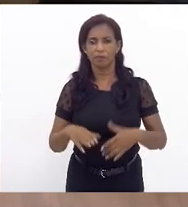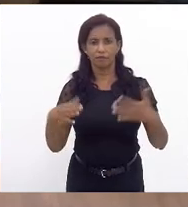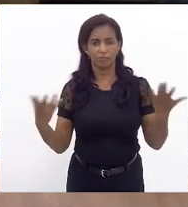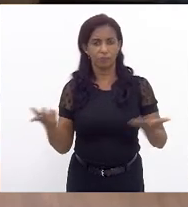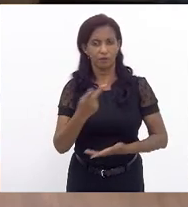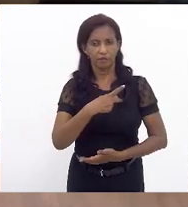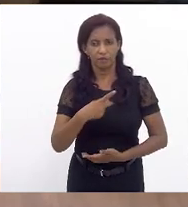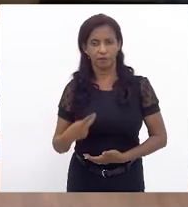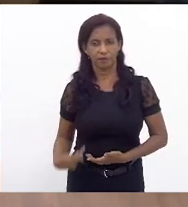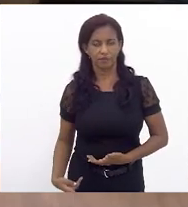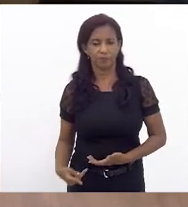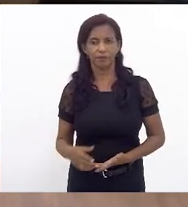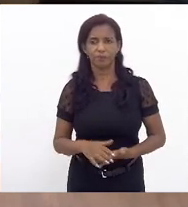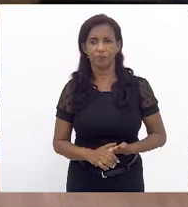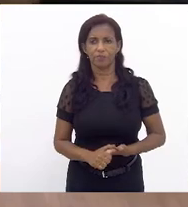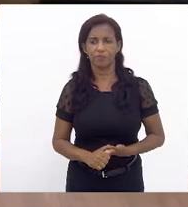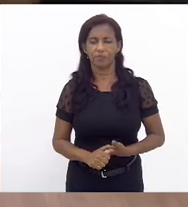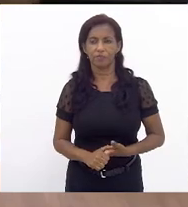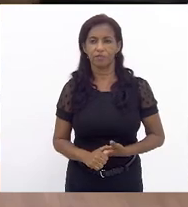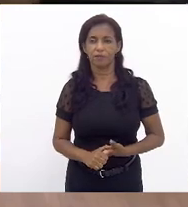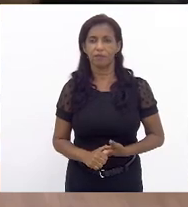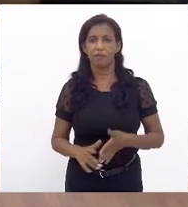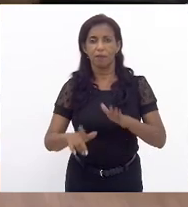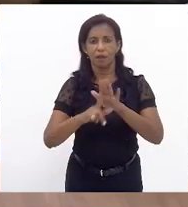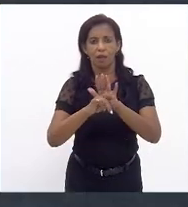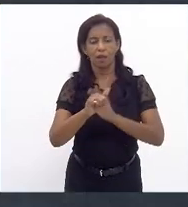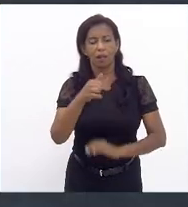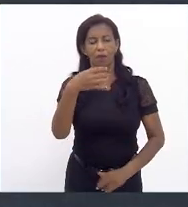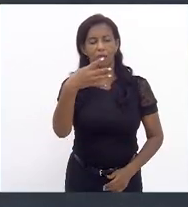Senhora presidenta, a Lei